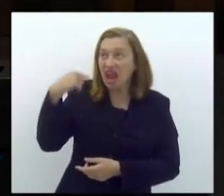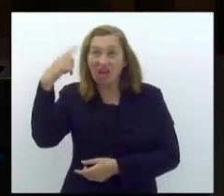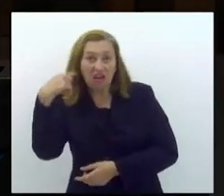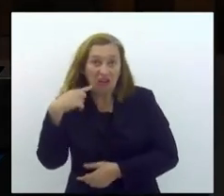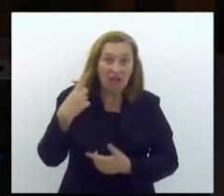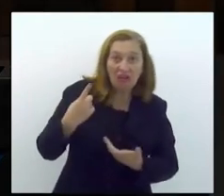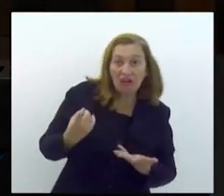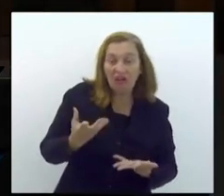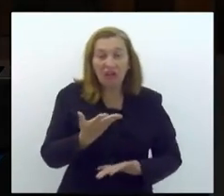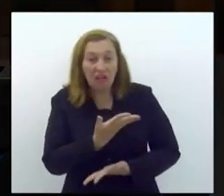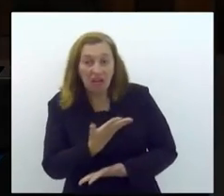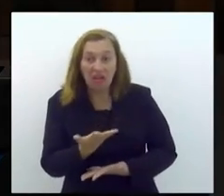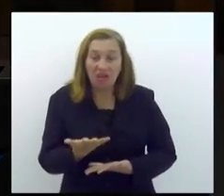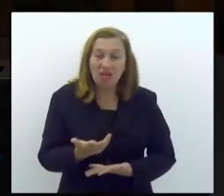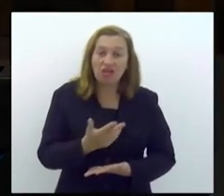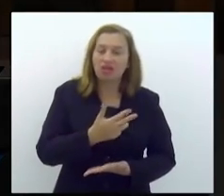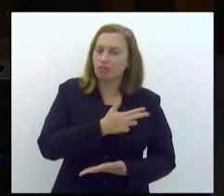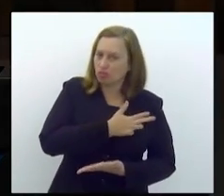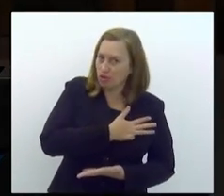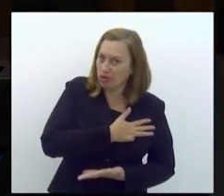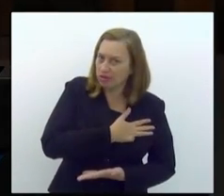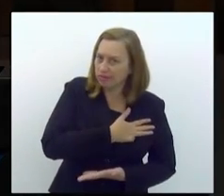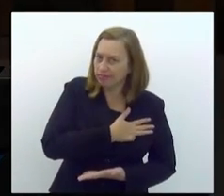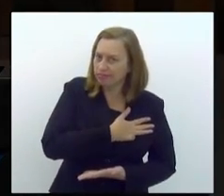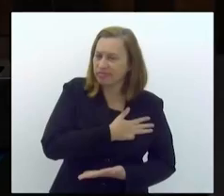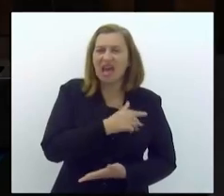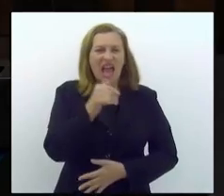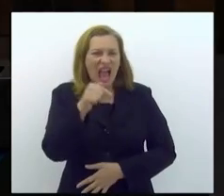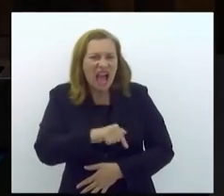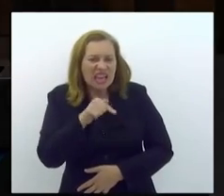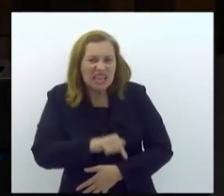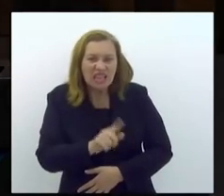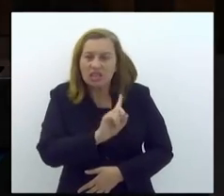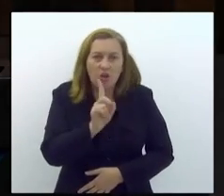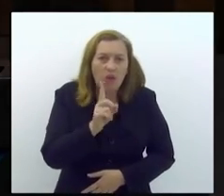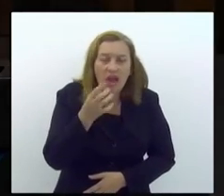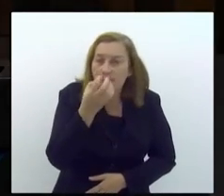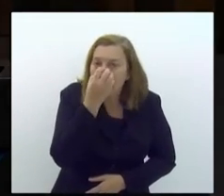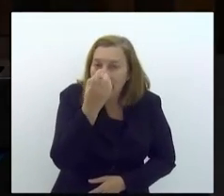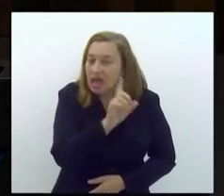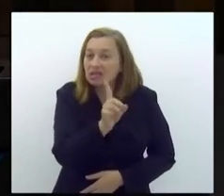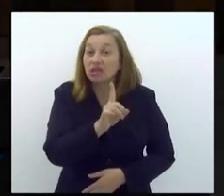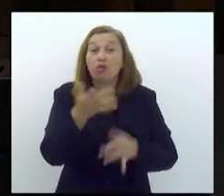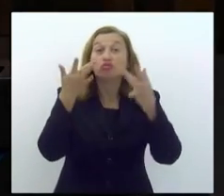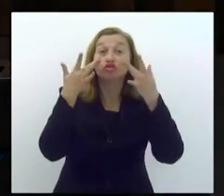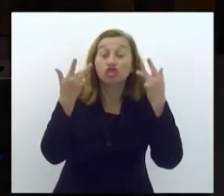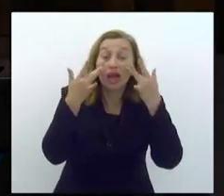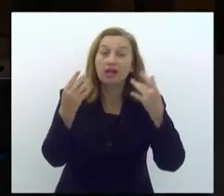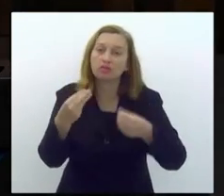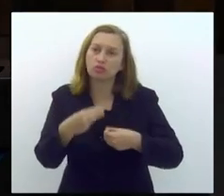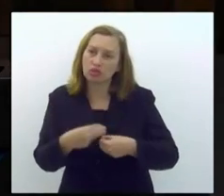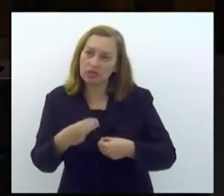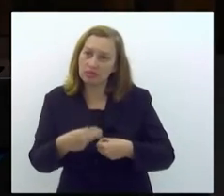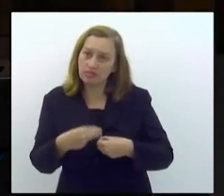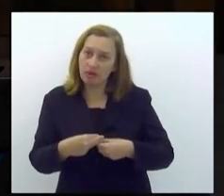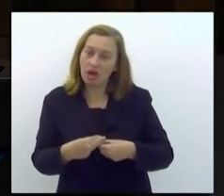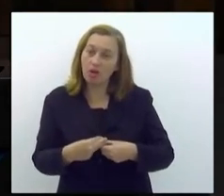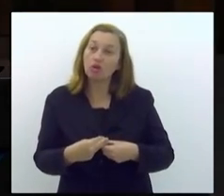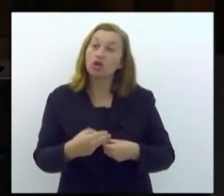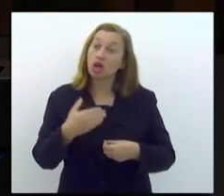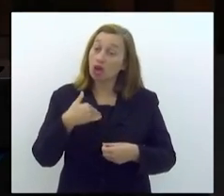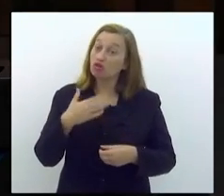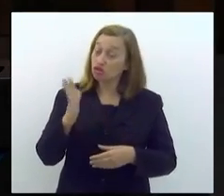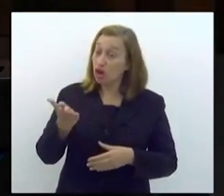falasse loucuras Lula isso aqui não é um circo não é um teatro municipal do qual eu já fiz o